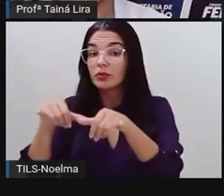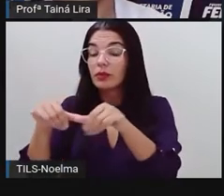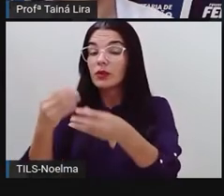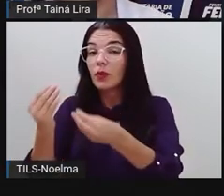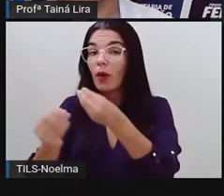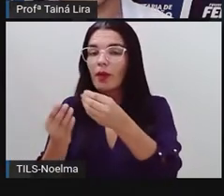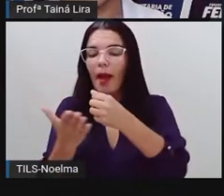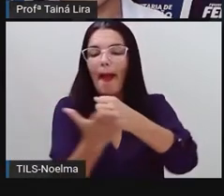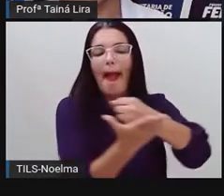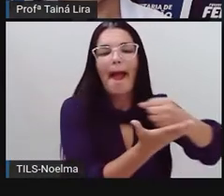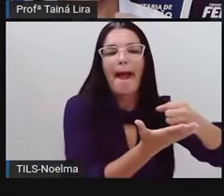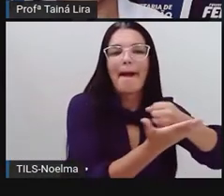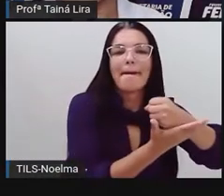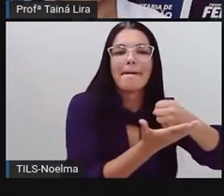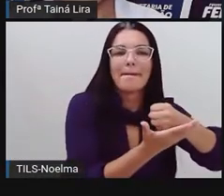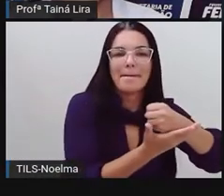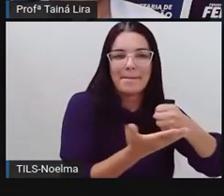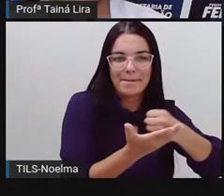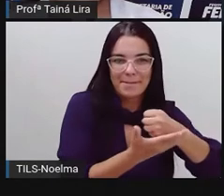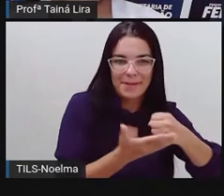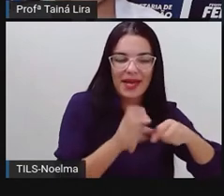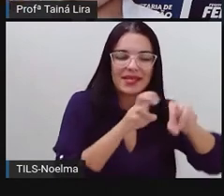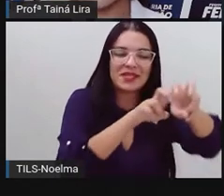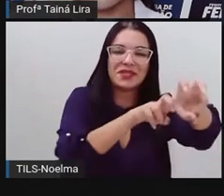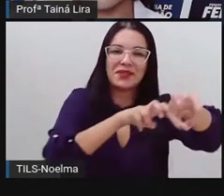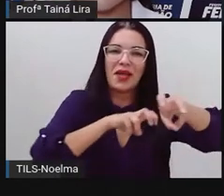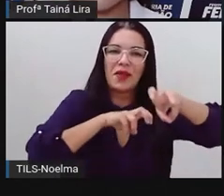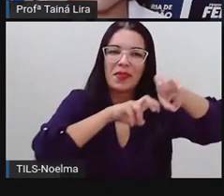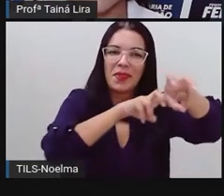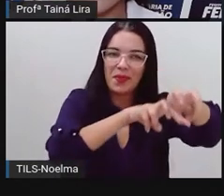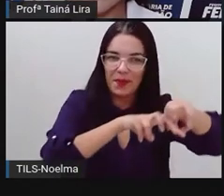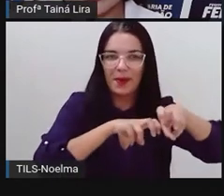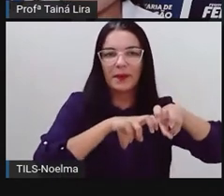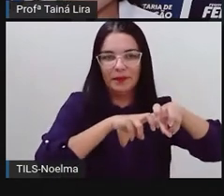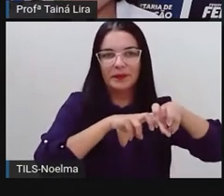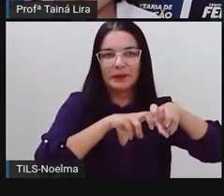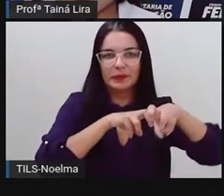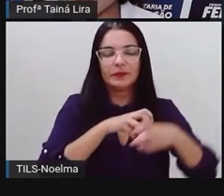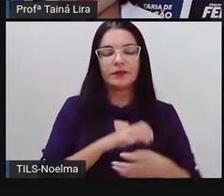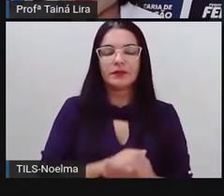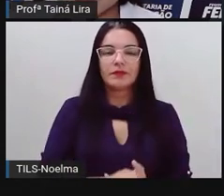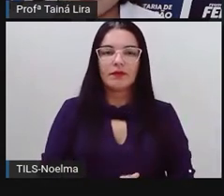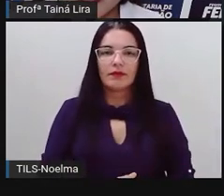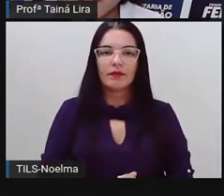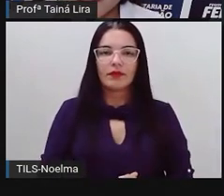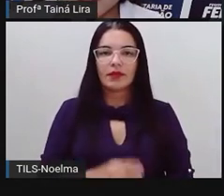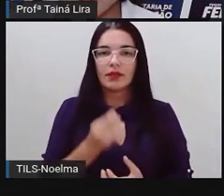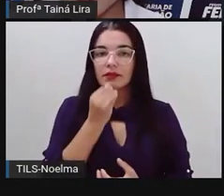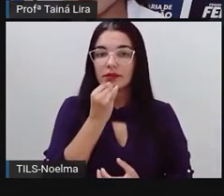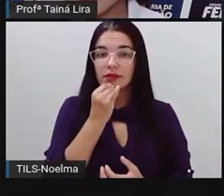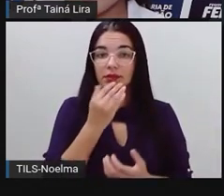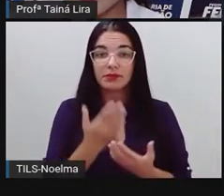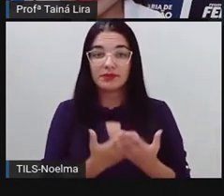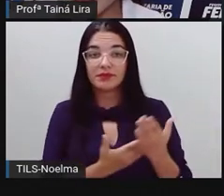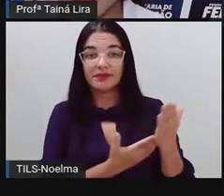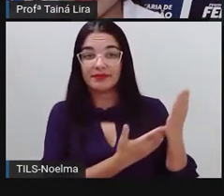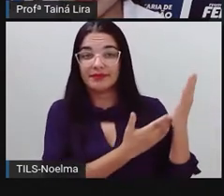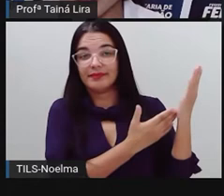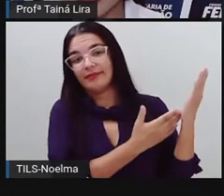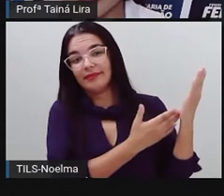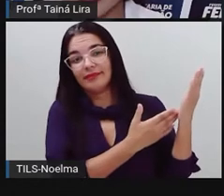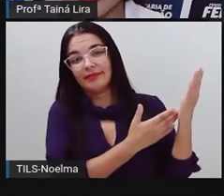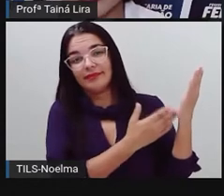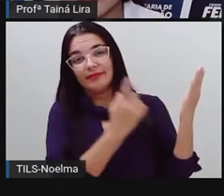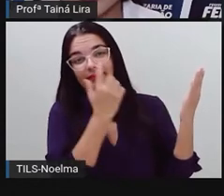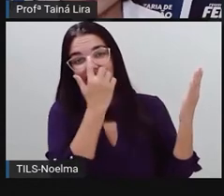tá que são matérias-primas que vem aí da zona rural então aqui ó a gente tem vários exemplos o que é que vem